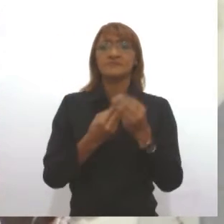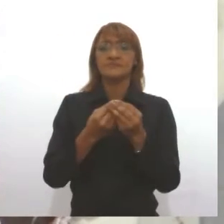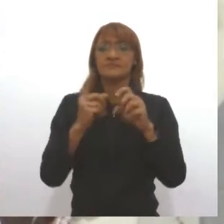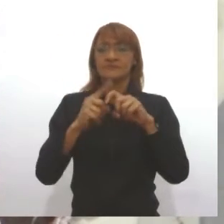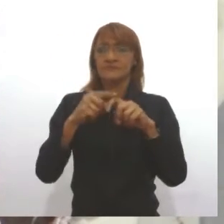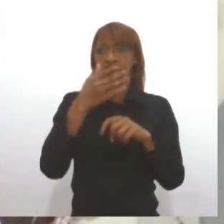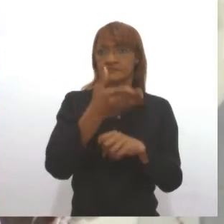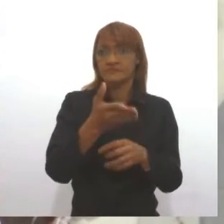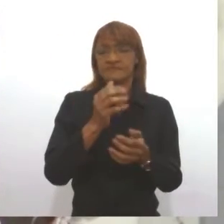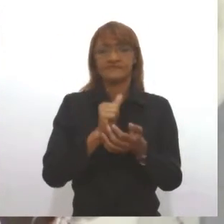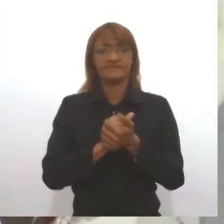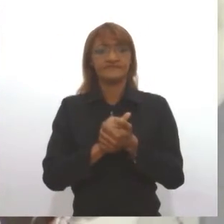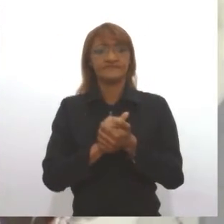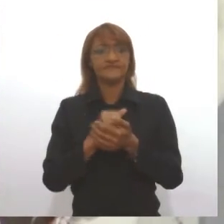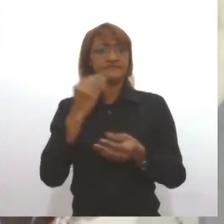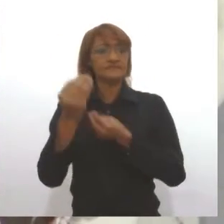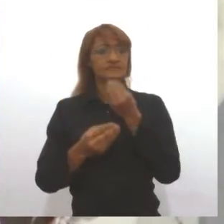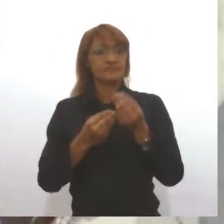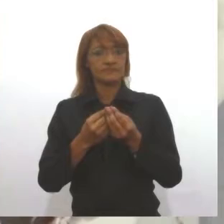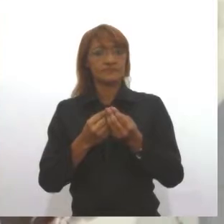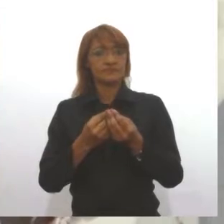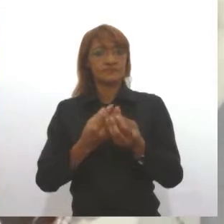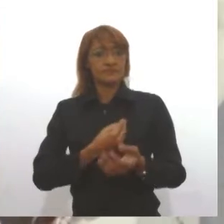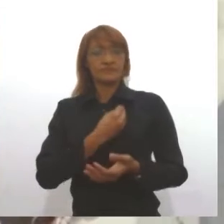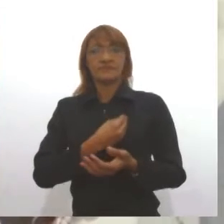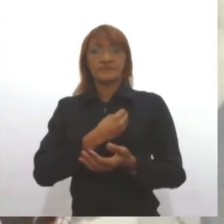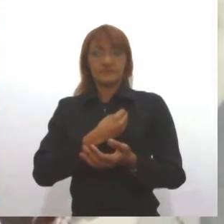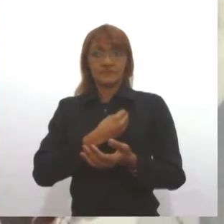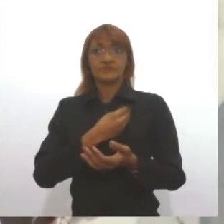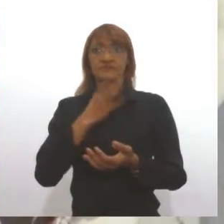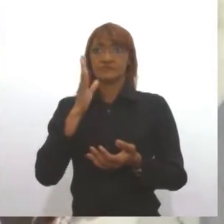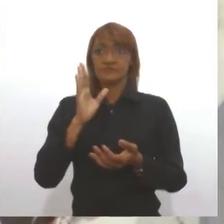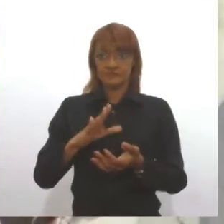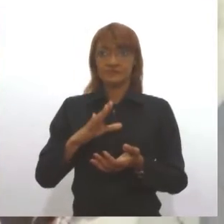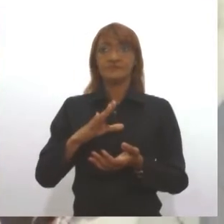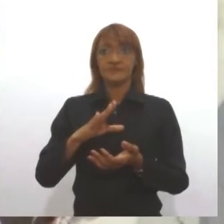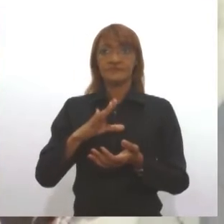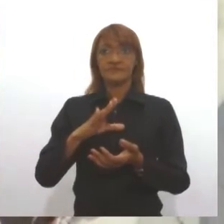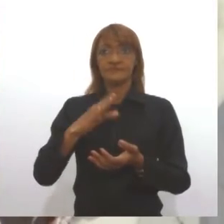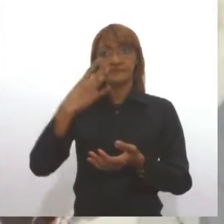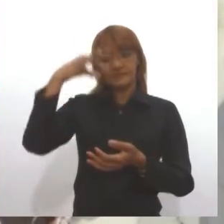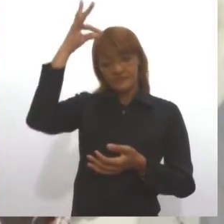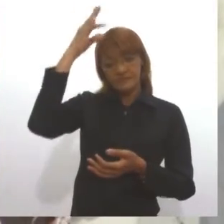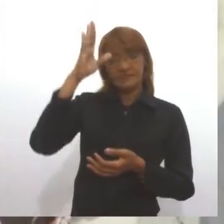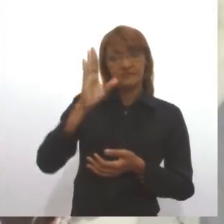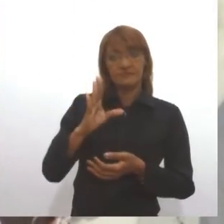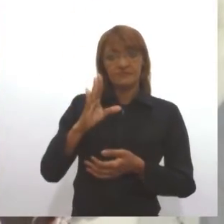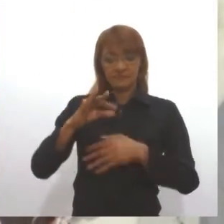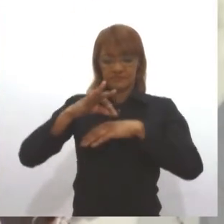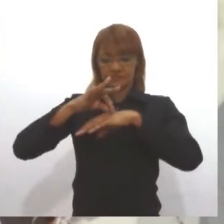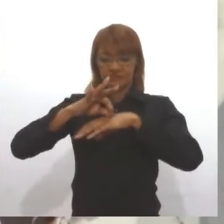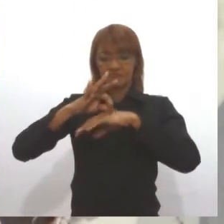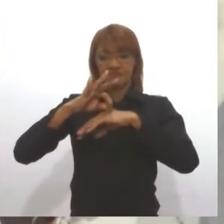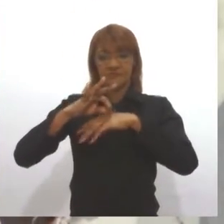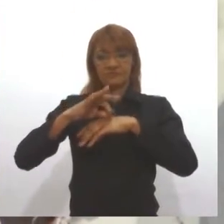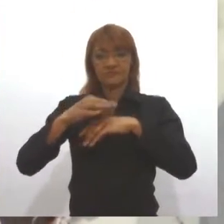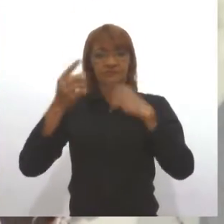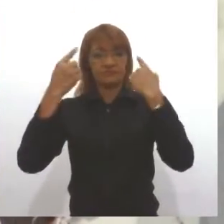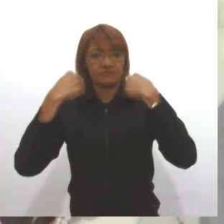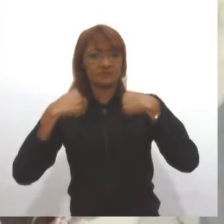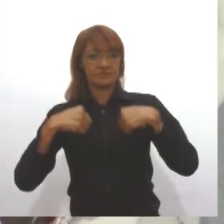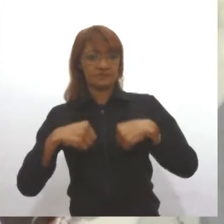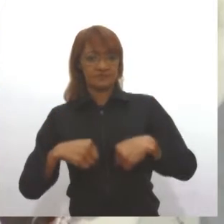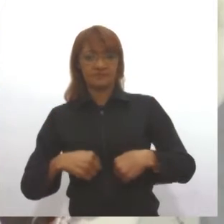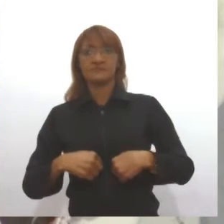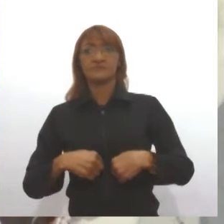Né, fazer em conjunto não só a parte espiritual, mas a parte física, porque nosso corpo ele é feito de matéria, né, que é a pele, a carne,